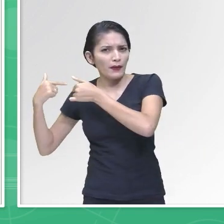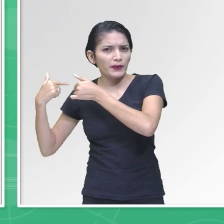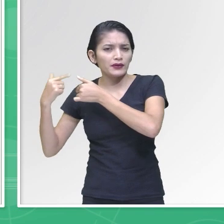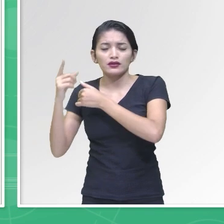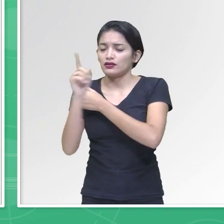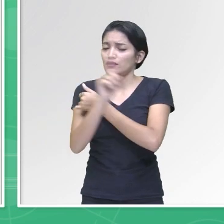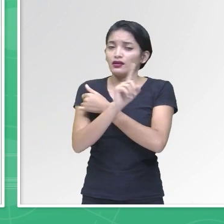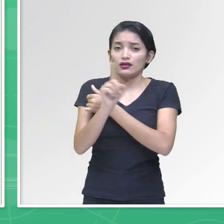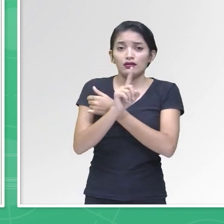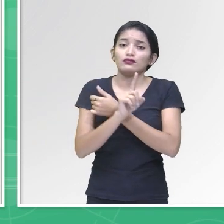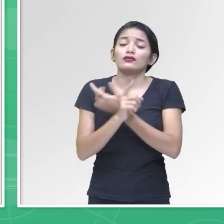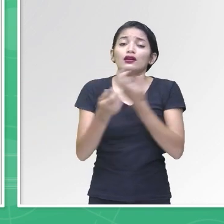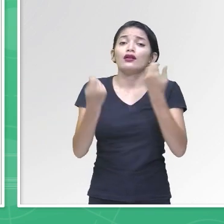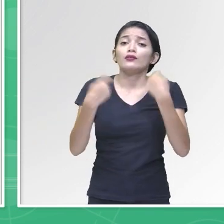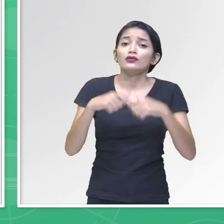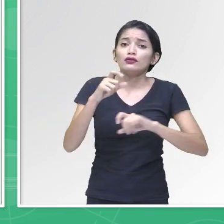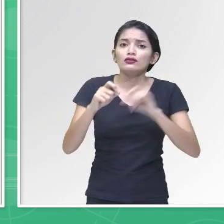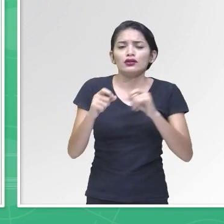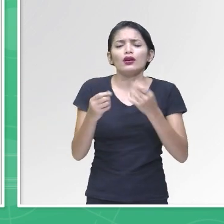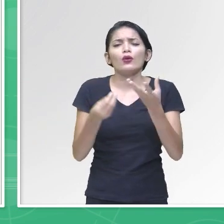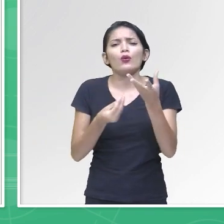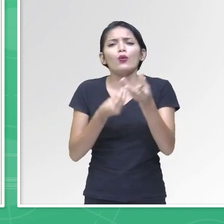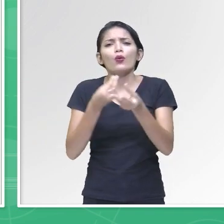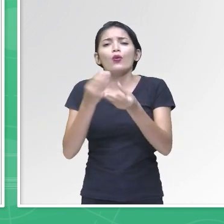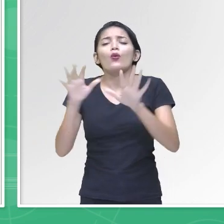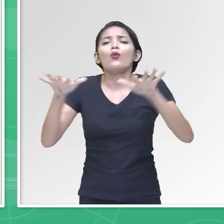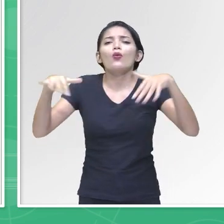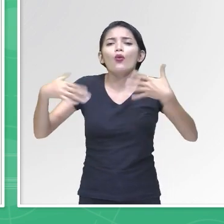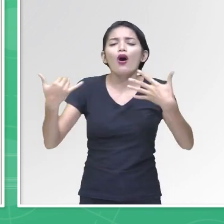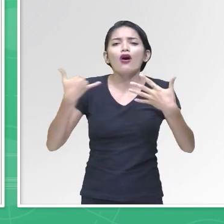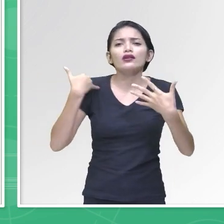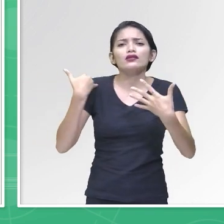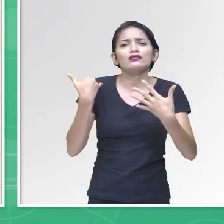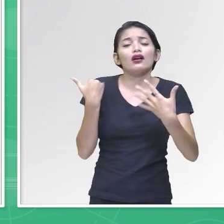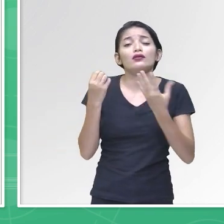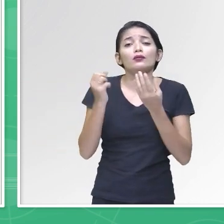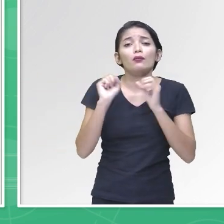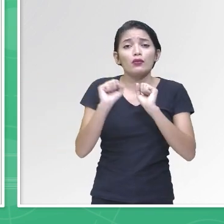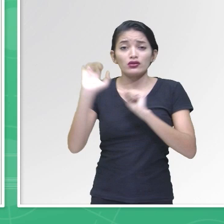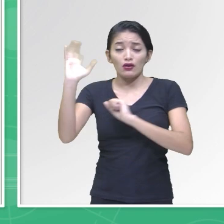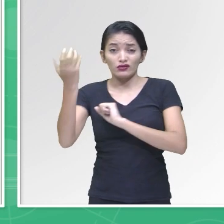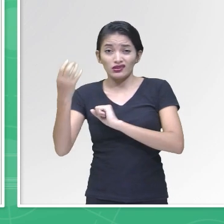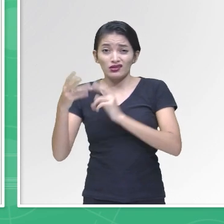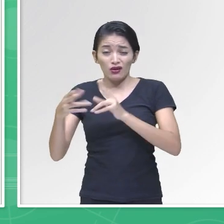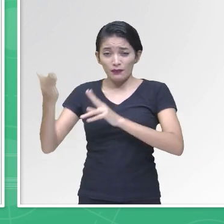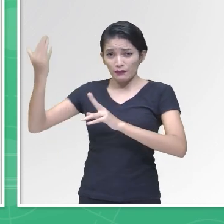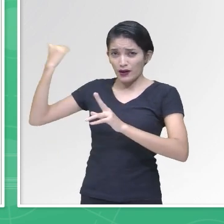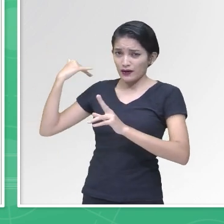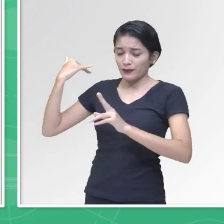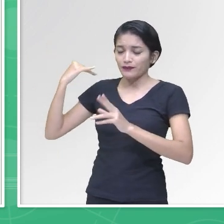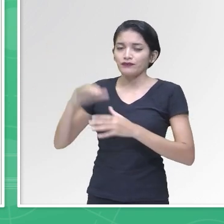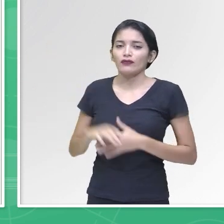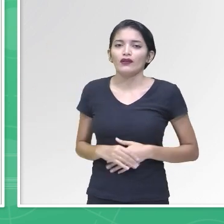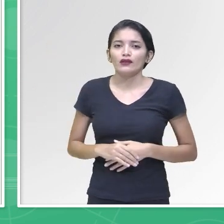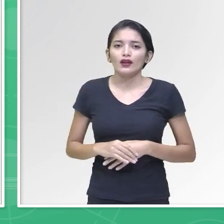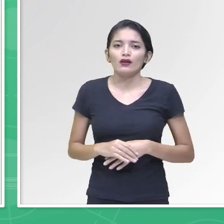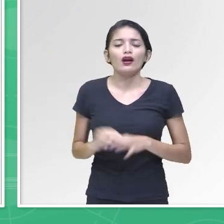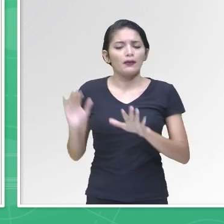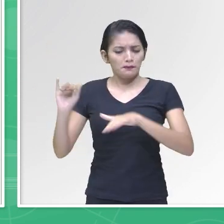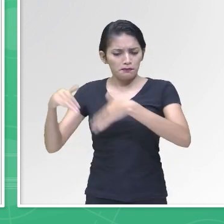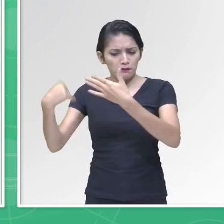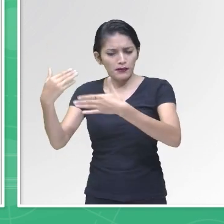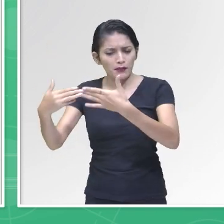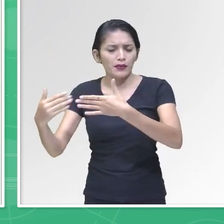mais possível prever em que idade ele pode ocorrer como no passado. Aquele processo tradicional